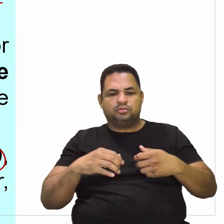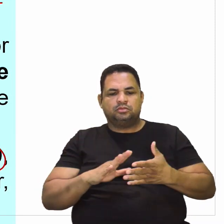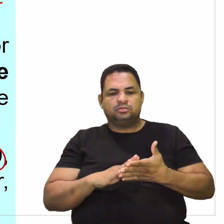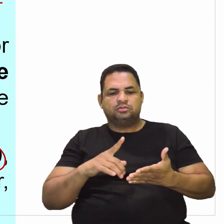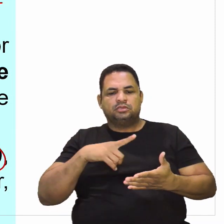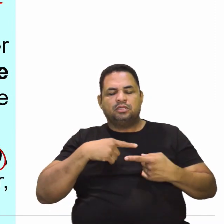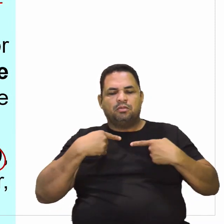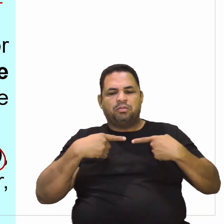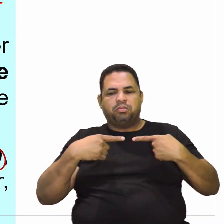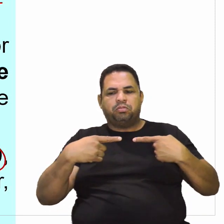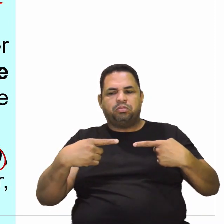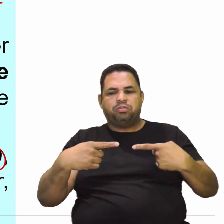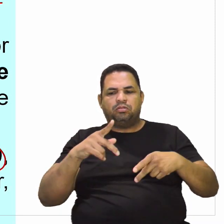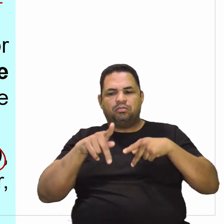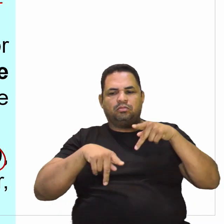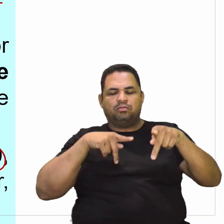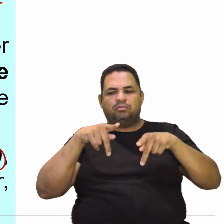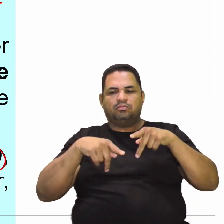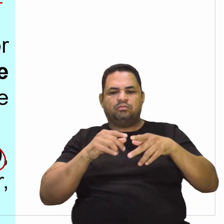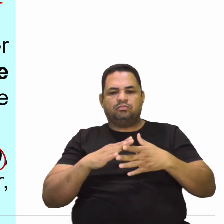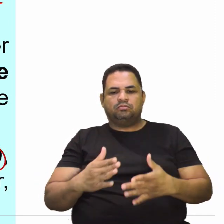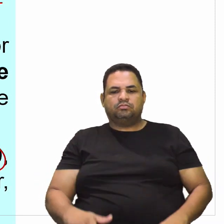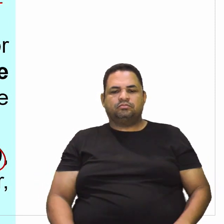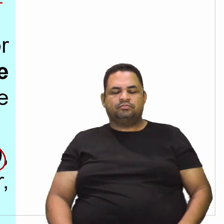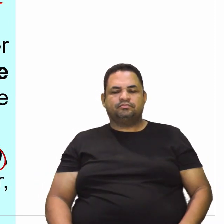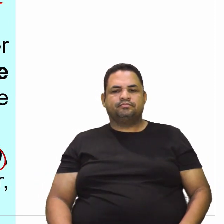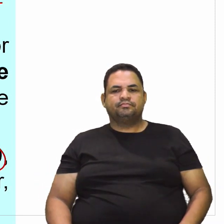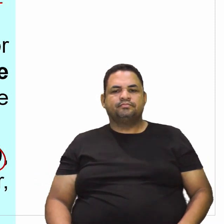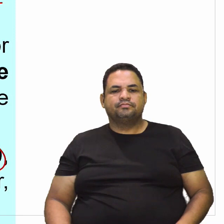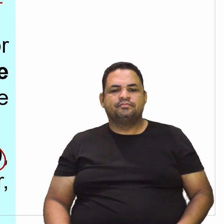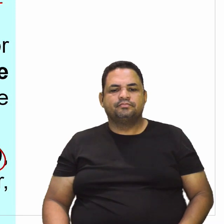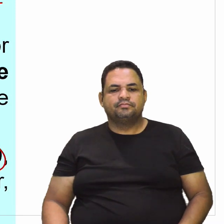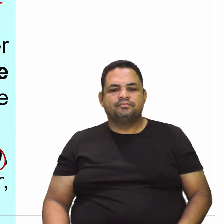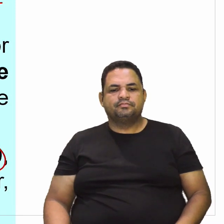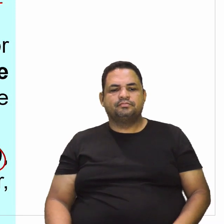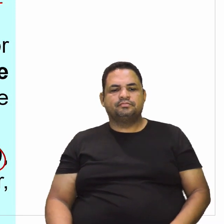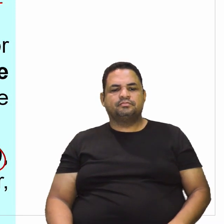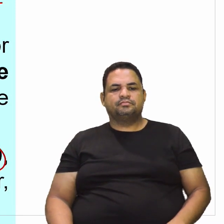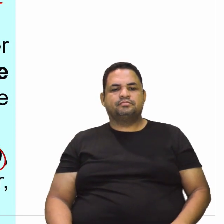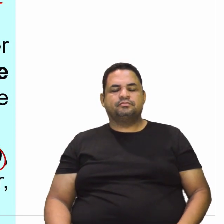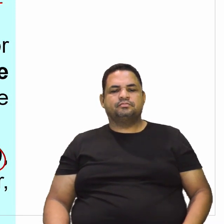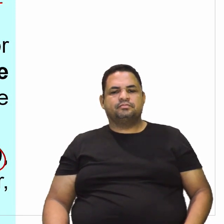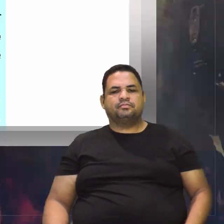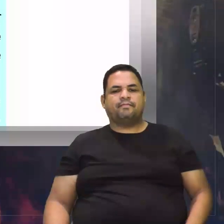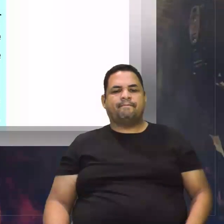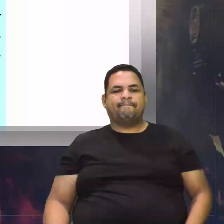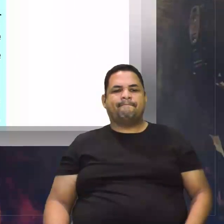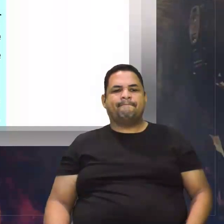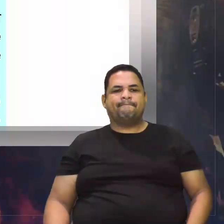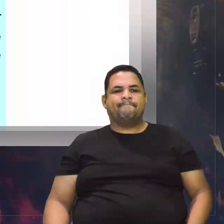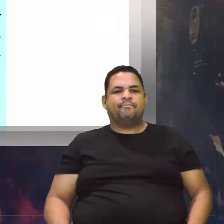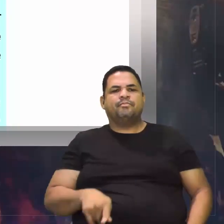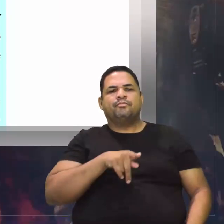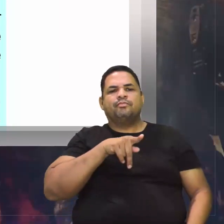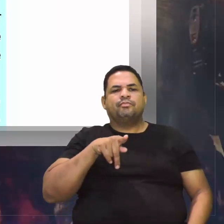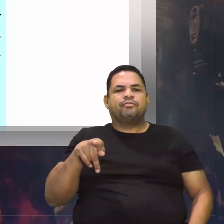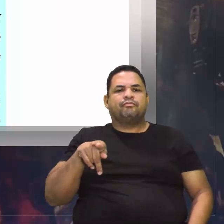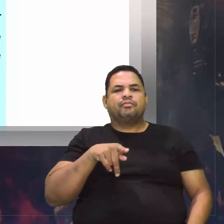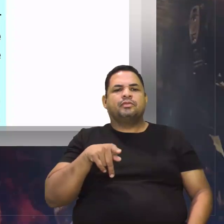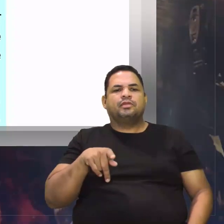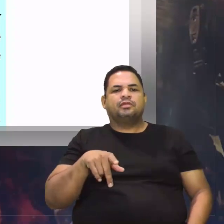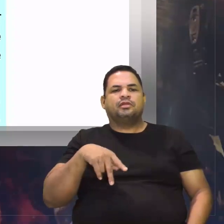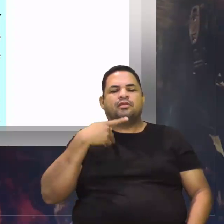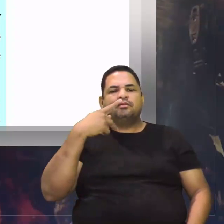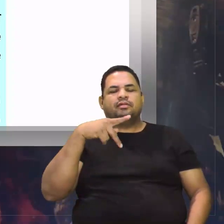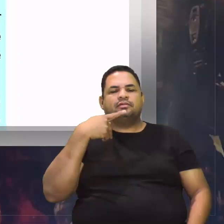aí uma guerra civil. É incrível. Vem para mim, porque é incrível. Professor, o senhor estava